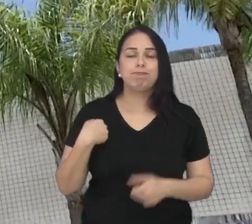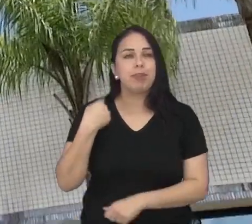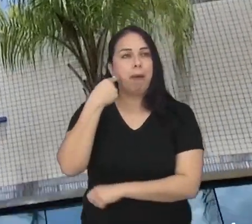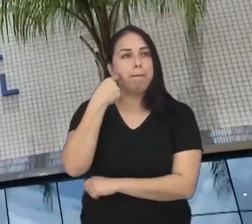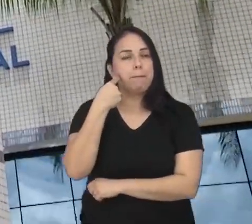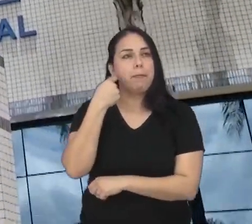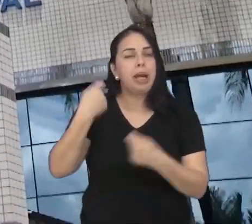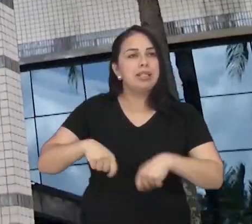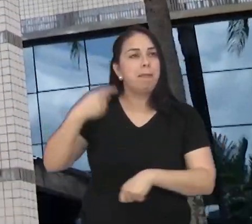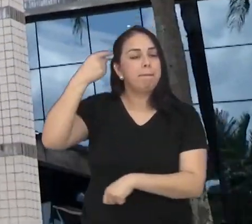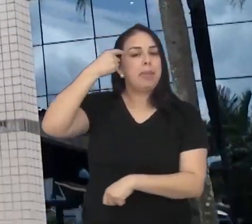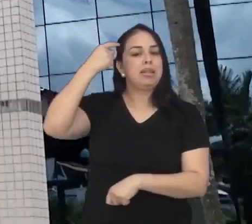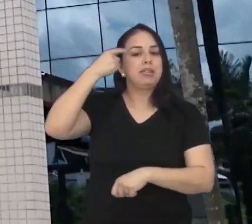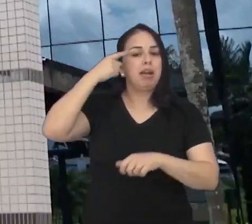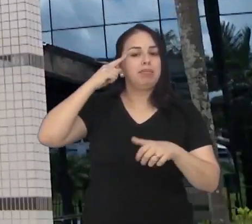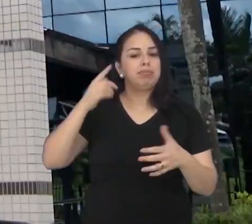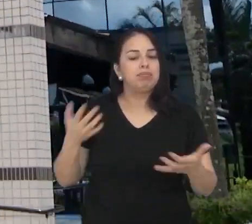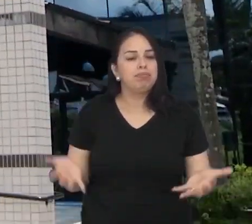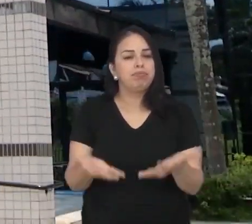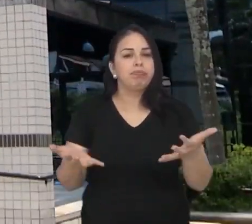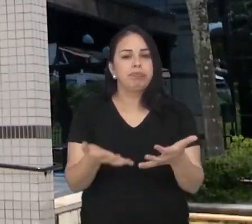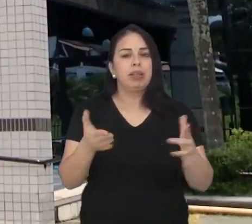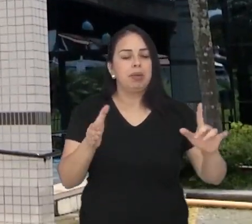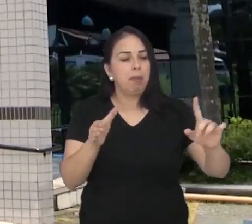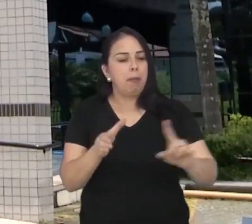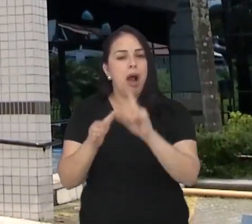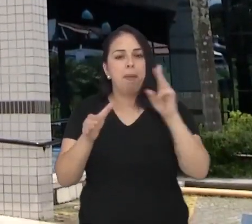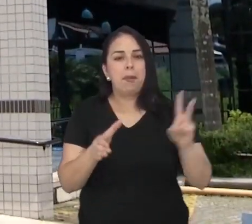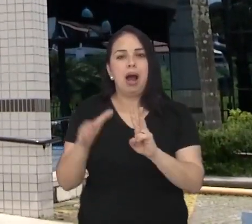é preciso pensar medidas que promovam a